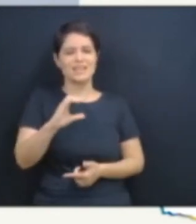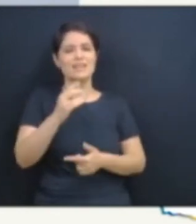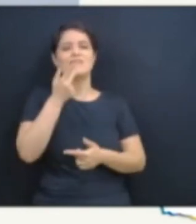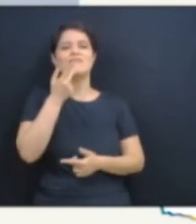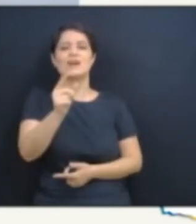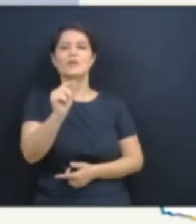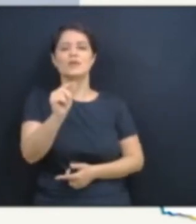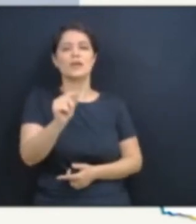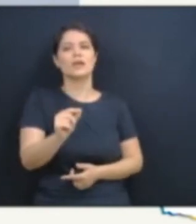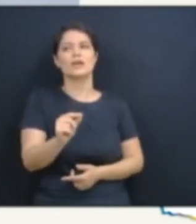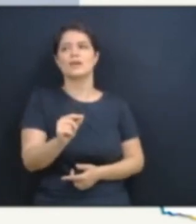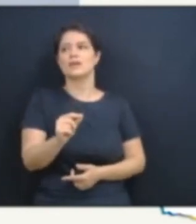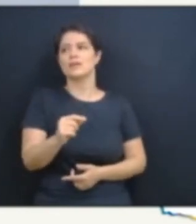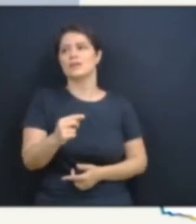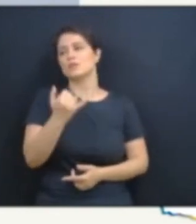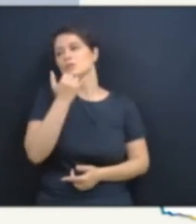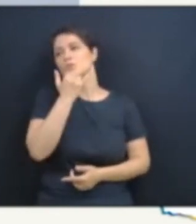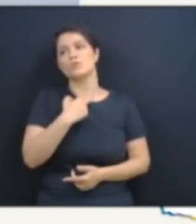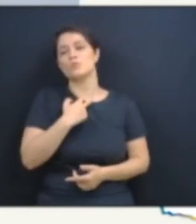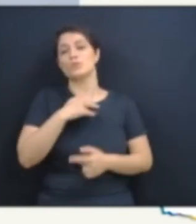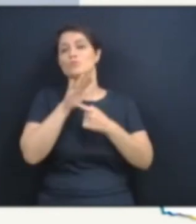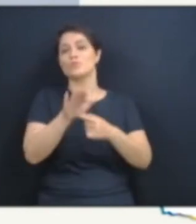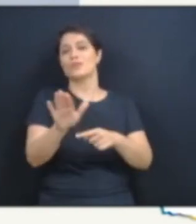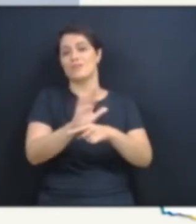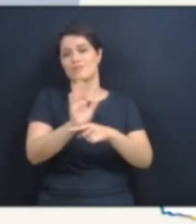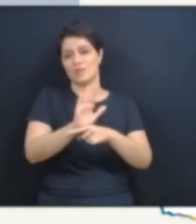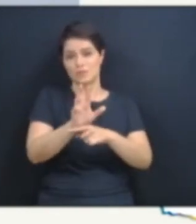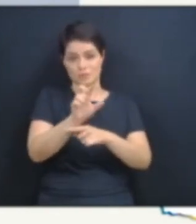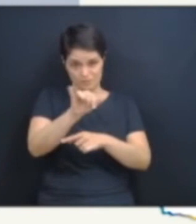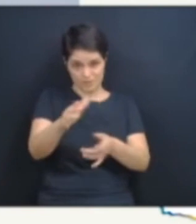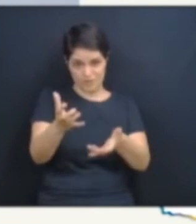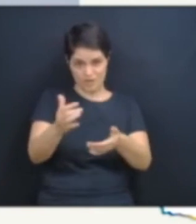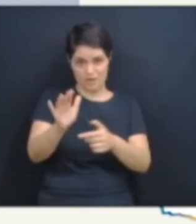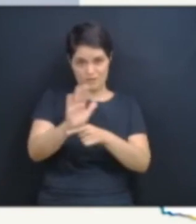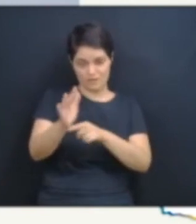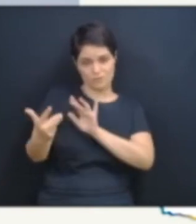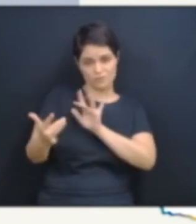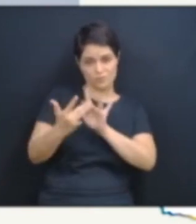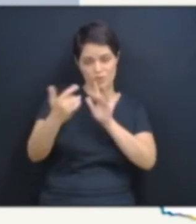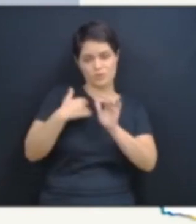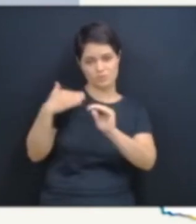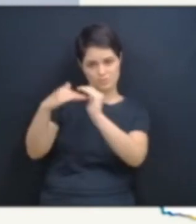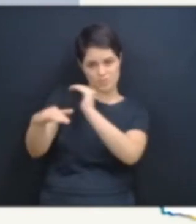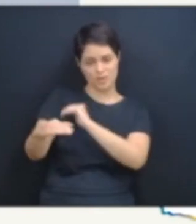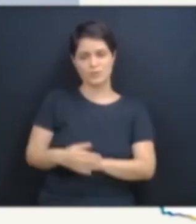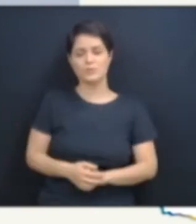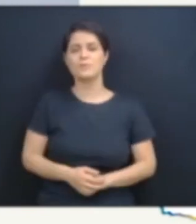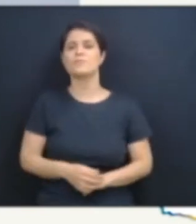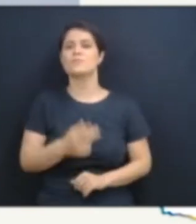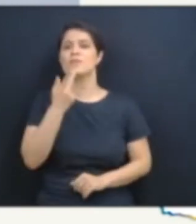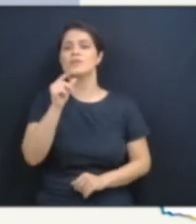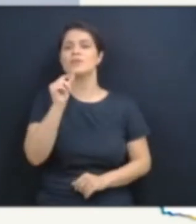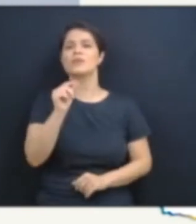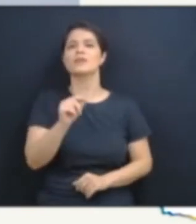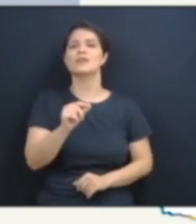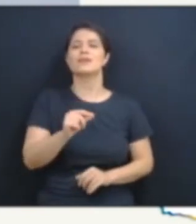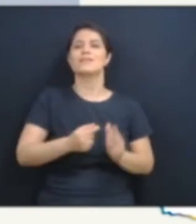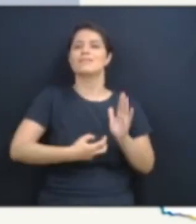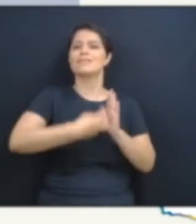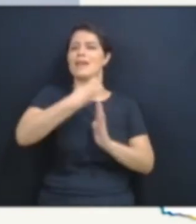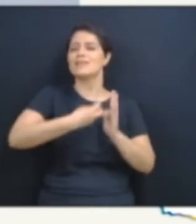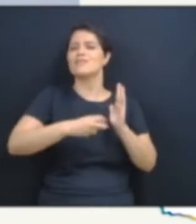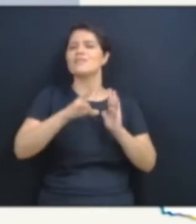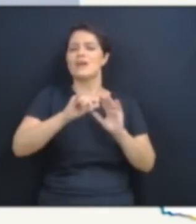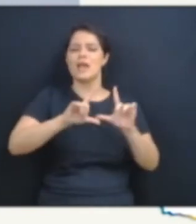diminuição, não pode passar o vídeo, por isso só está o print da tela, mas quem quiser o vídeo eu entrego. Falava que a baixa da tarifa seria de 85% a 70% do